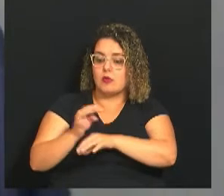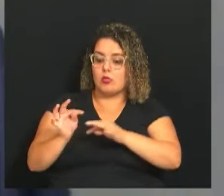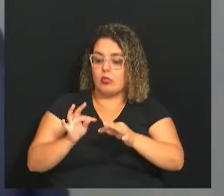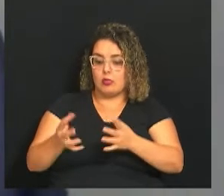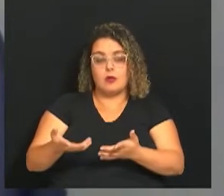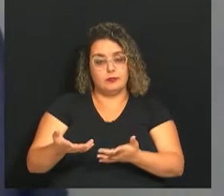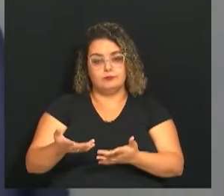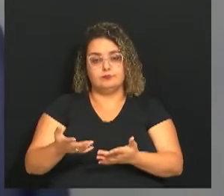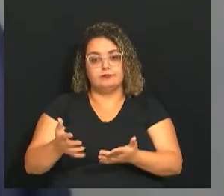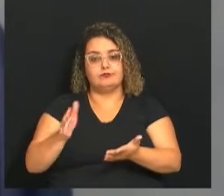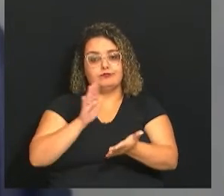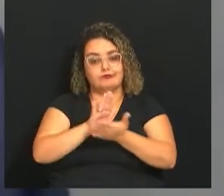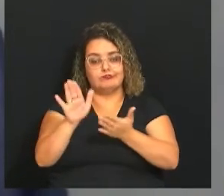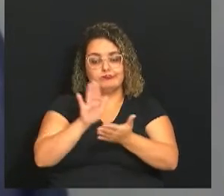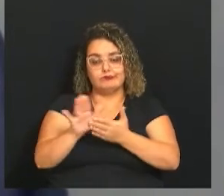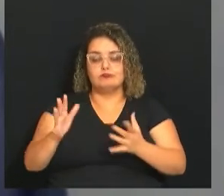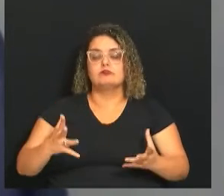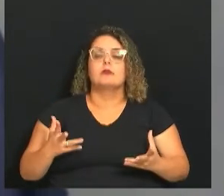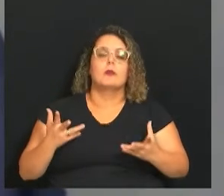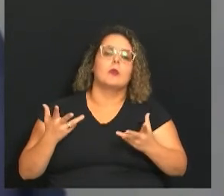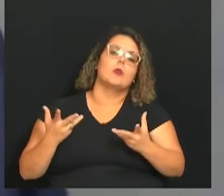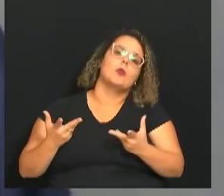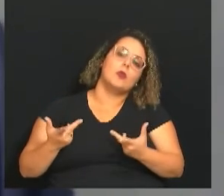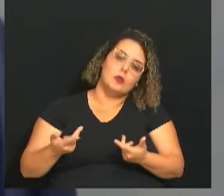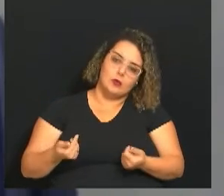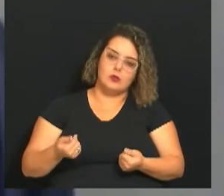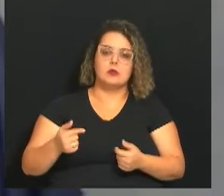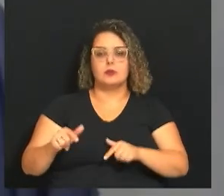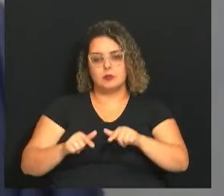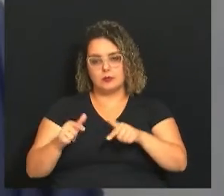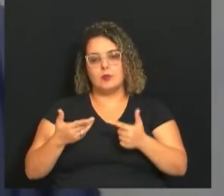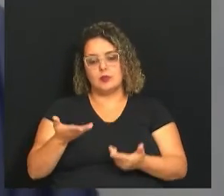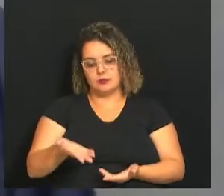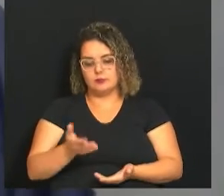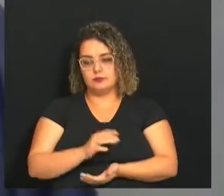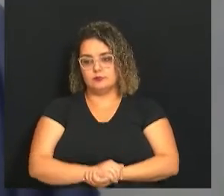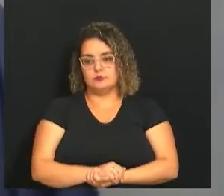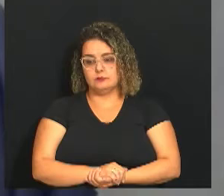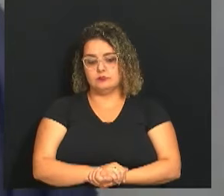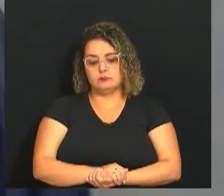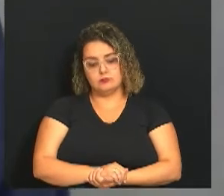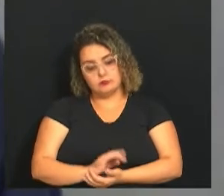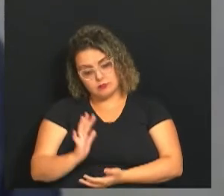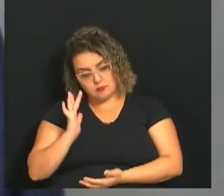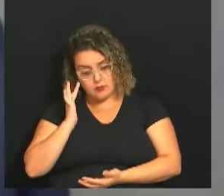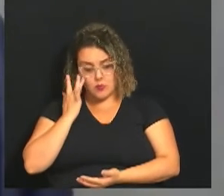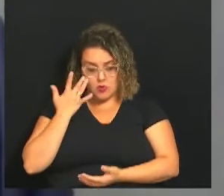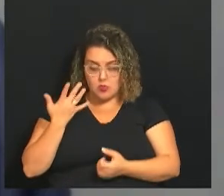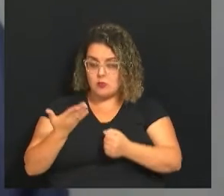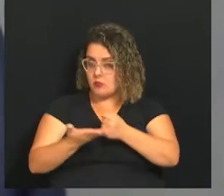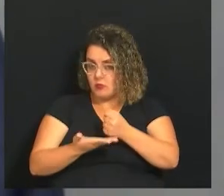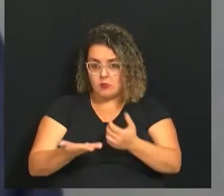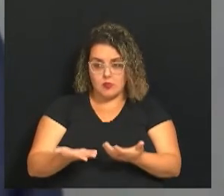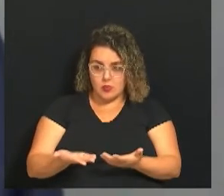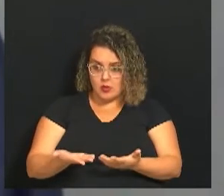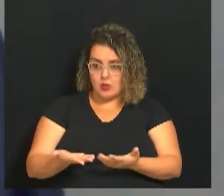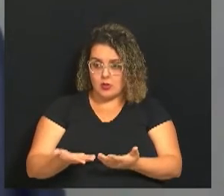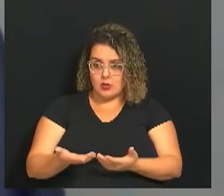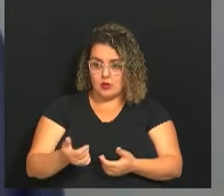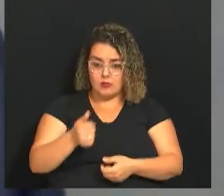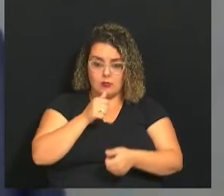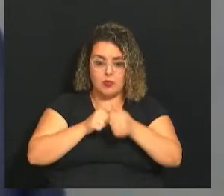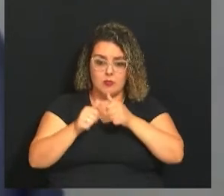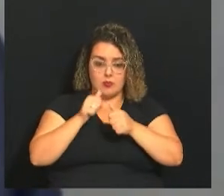para todos que trabalham nisso. Acho que, basicamente, com relação às atualidades